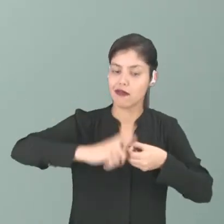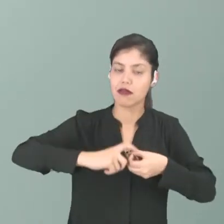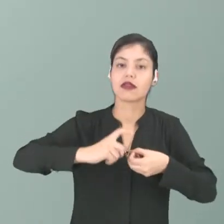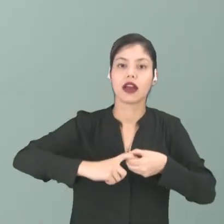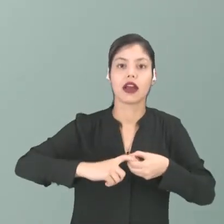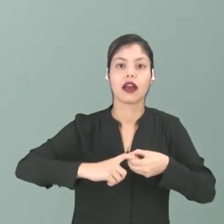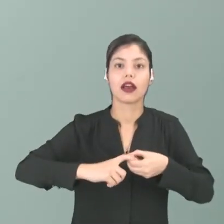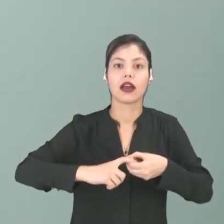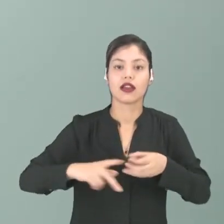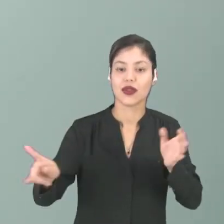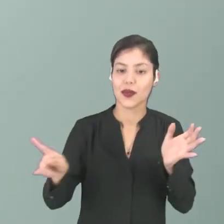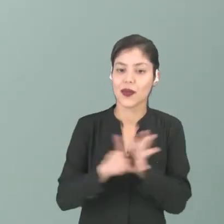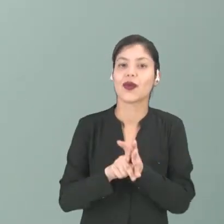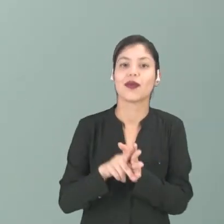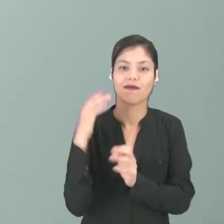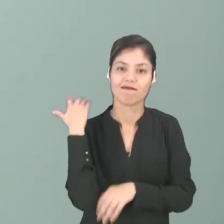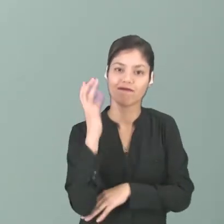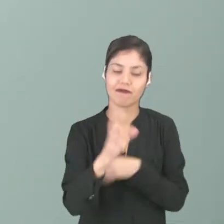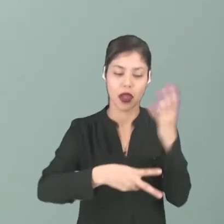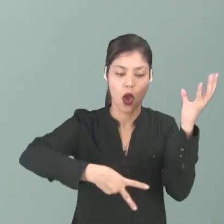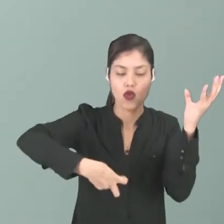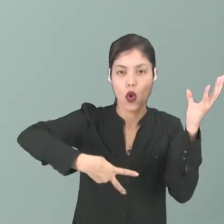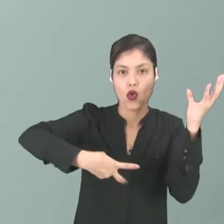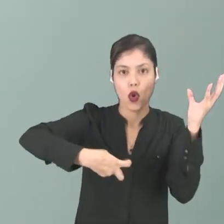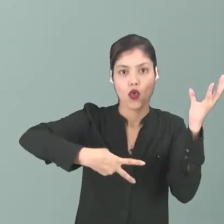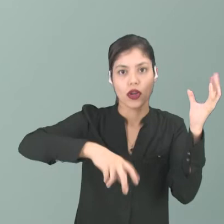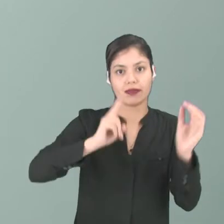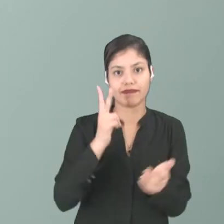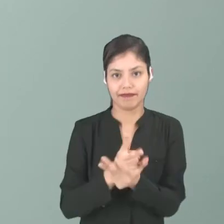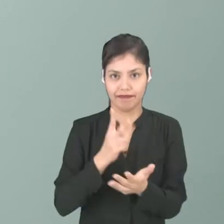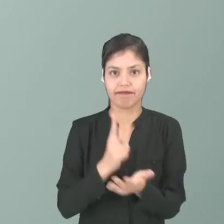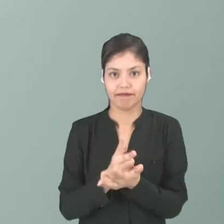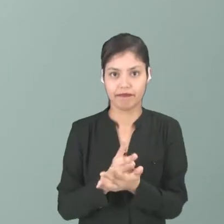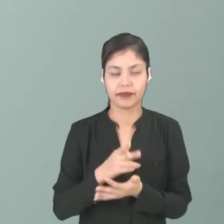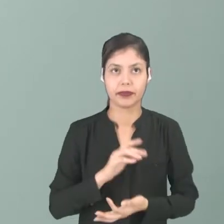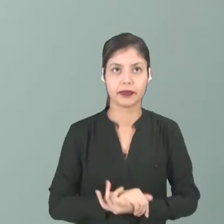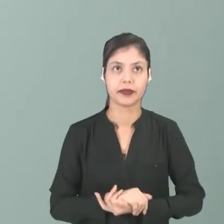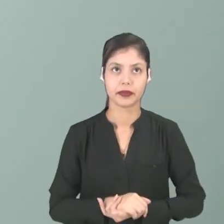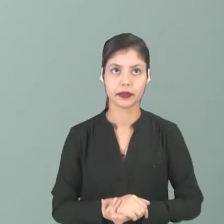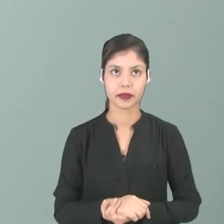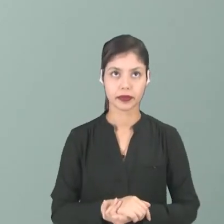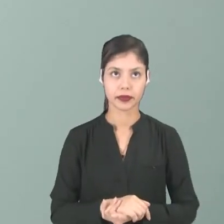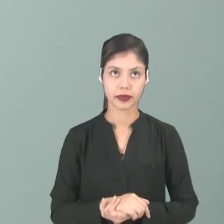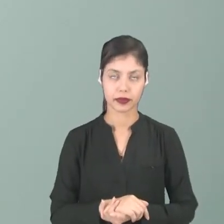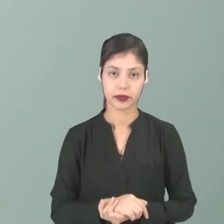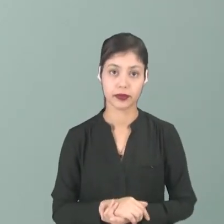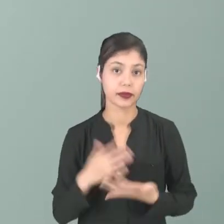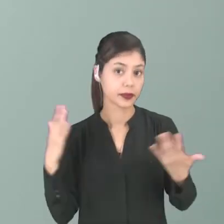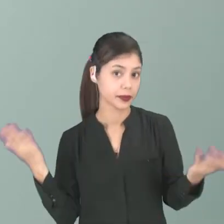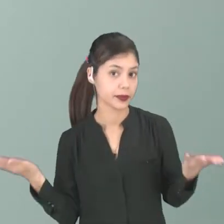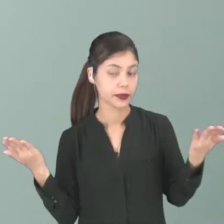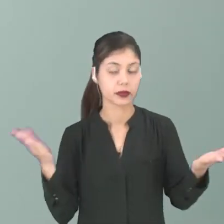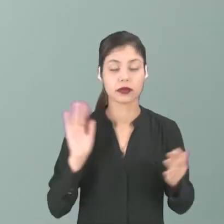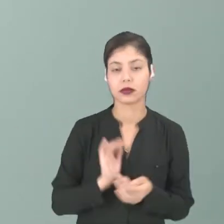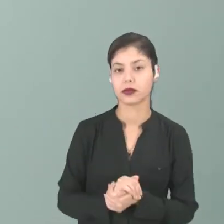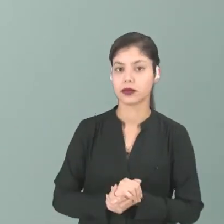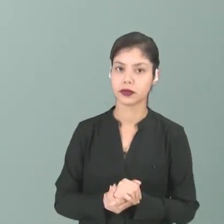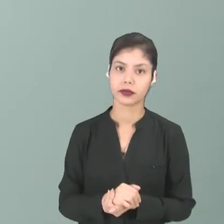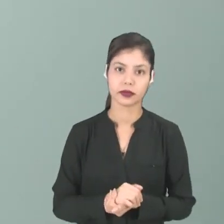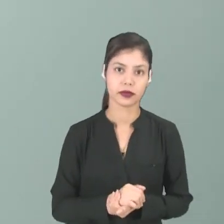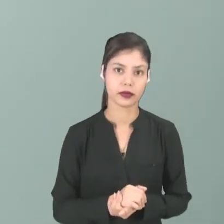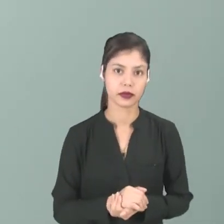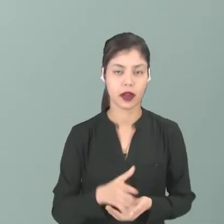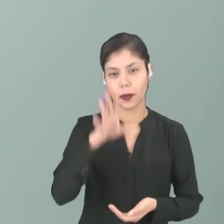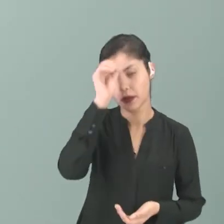os seus recursos naturais, a extração desses recursos naturais, tá, pessoal? E aí, diante do que a